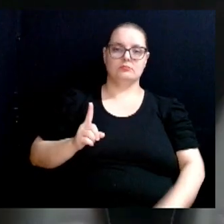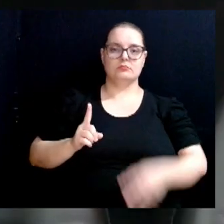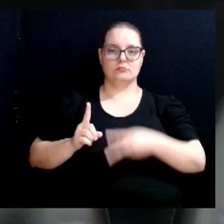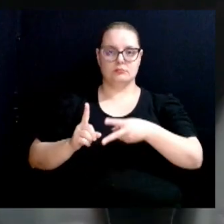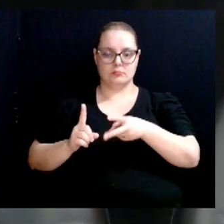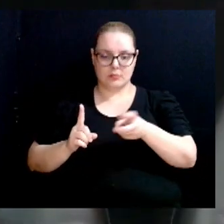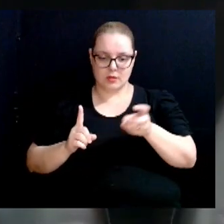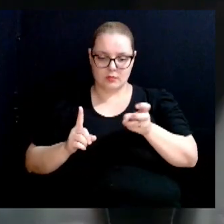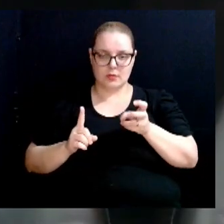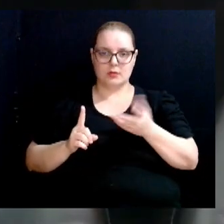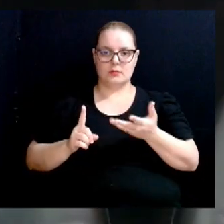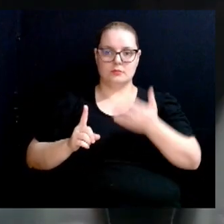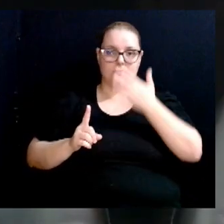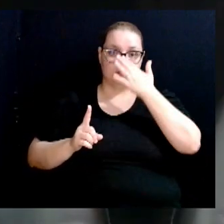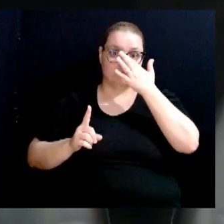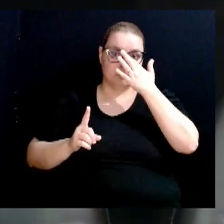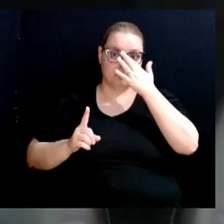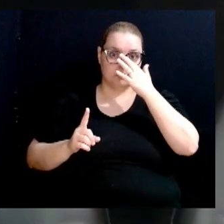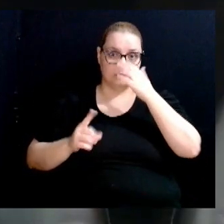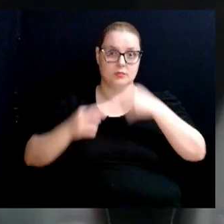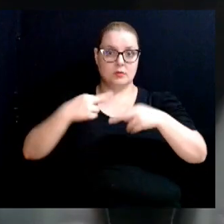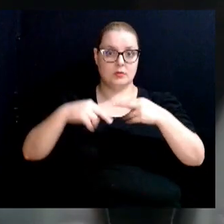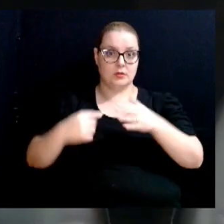sobre essa pergunta. Você pode perguntar,